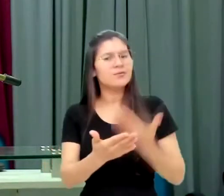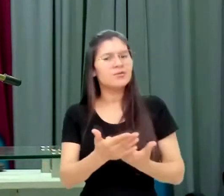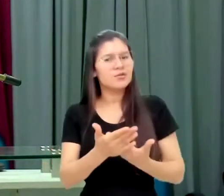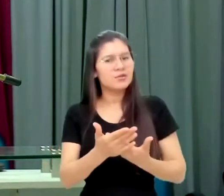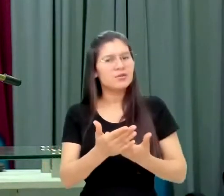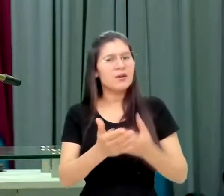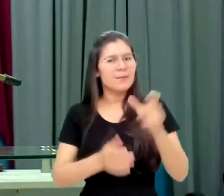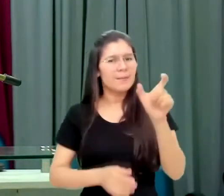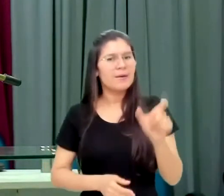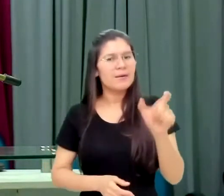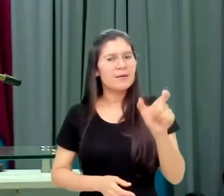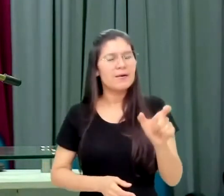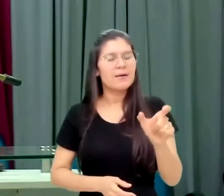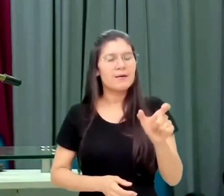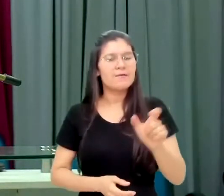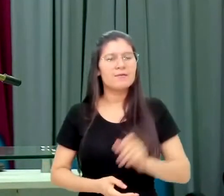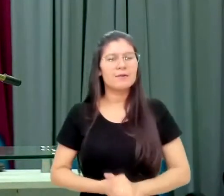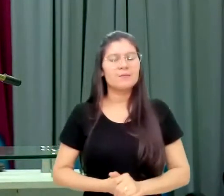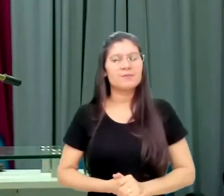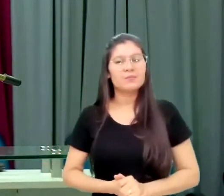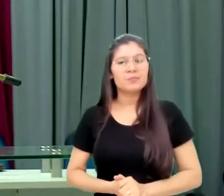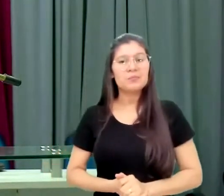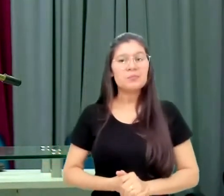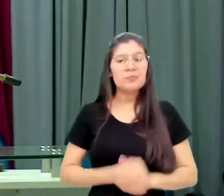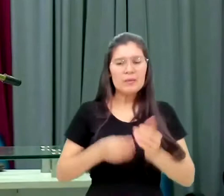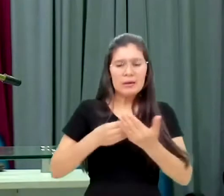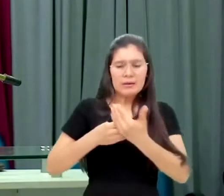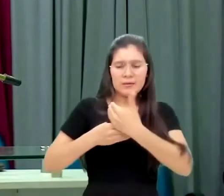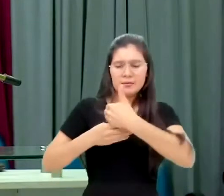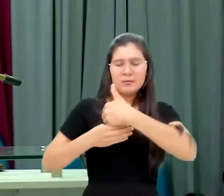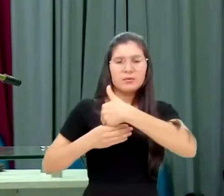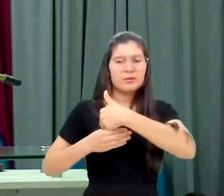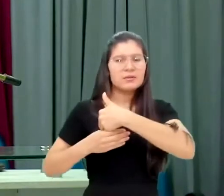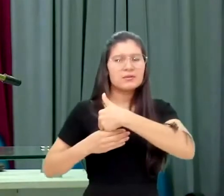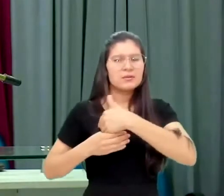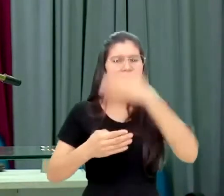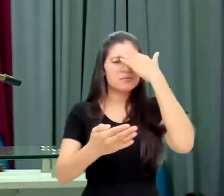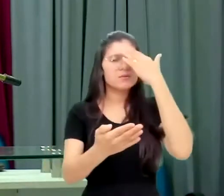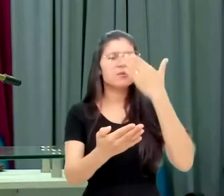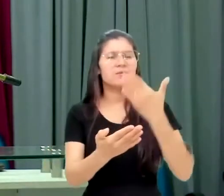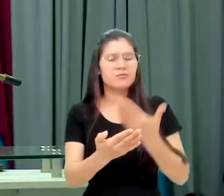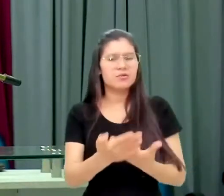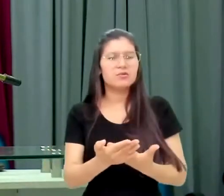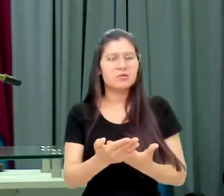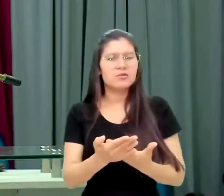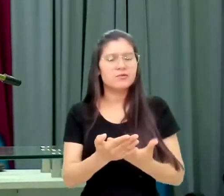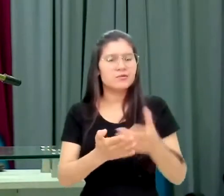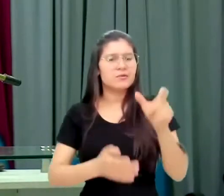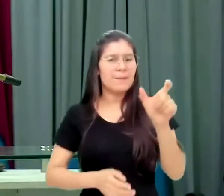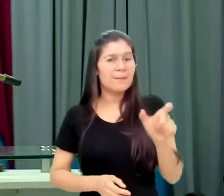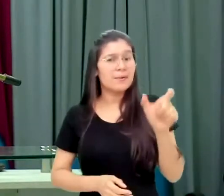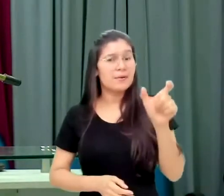coração, creia nela, proceda como ela mandar, ande segundo a palavra e o Senhor fará maravilhas na